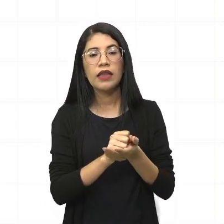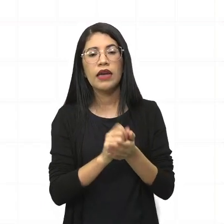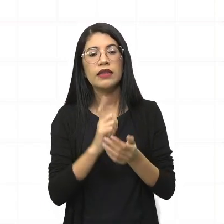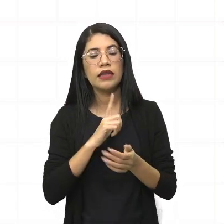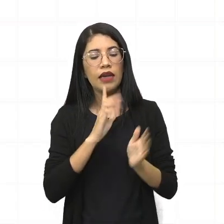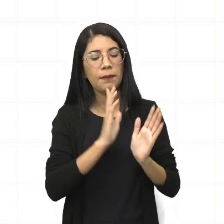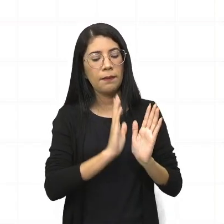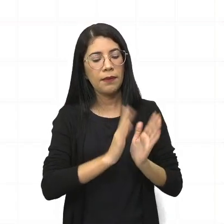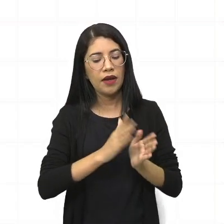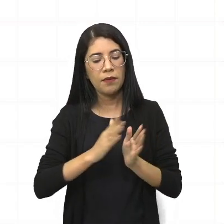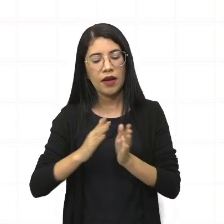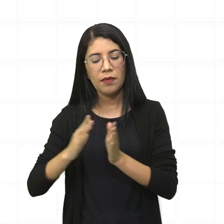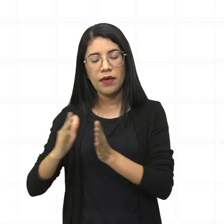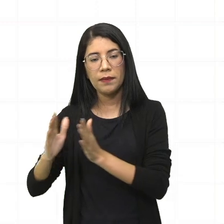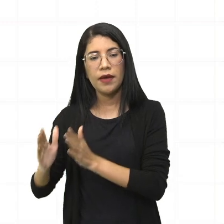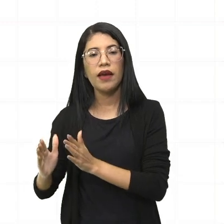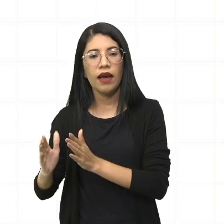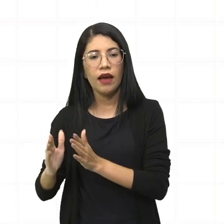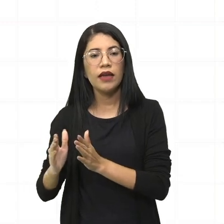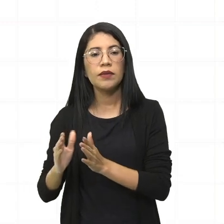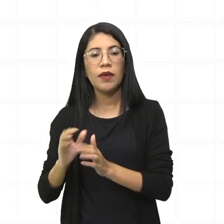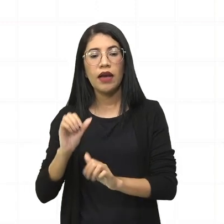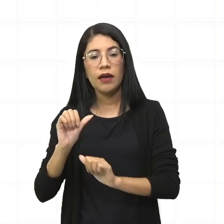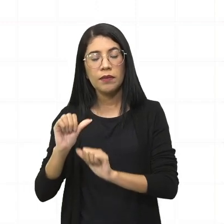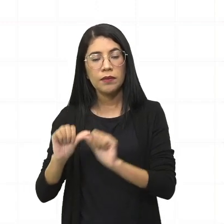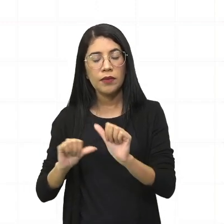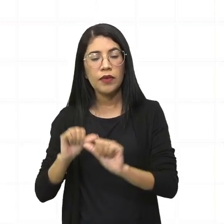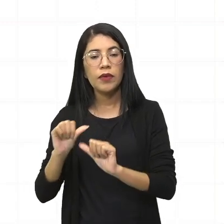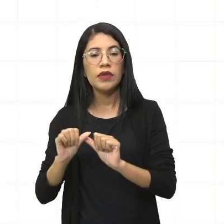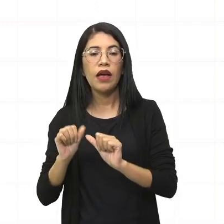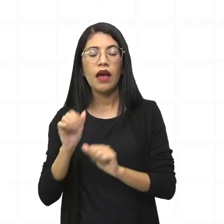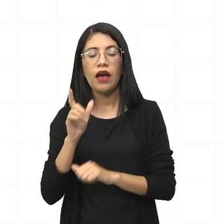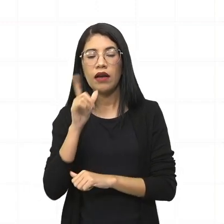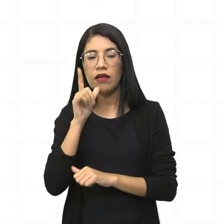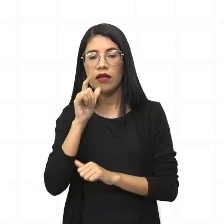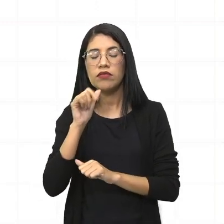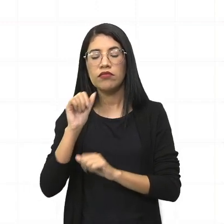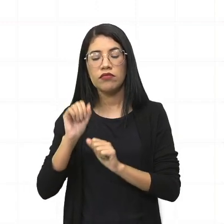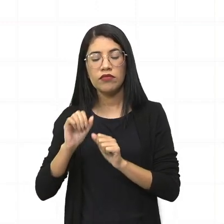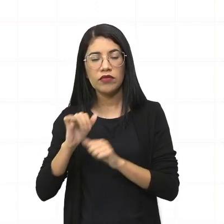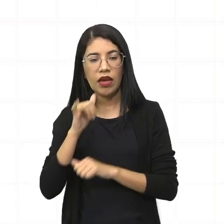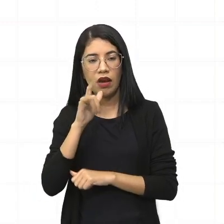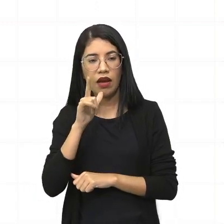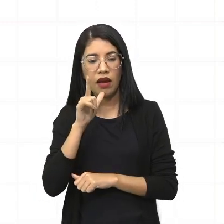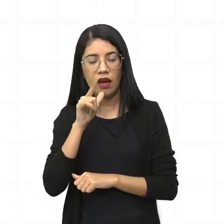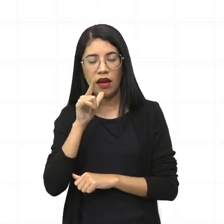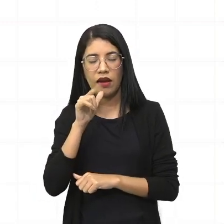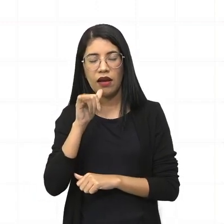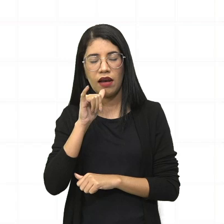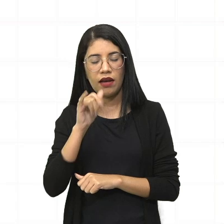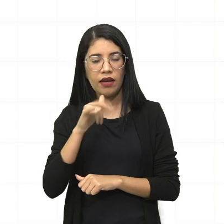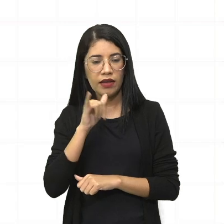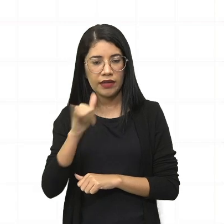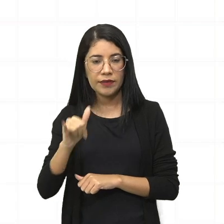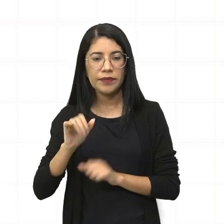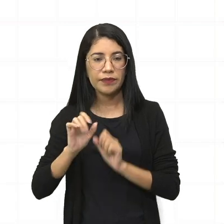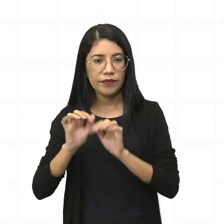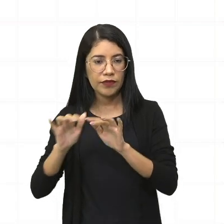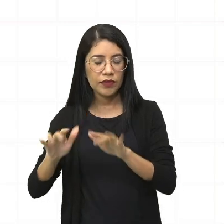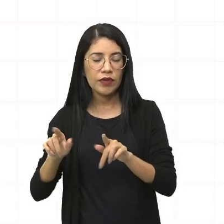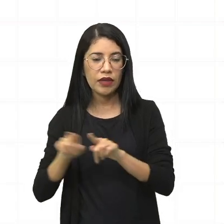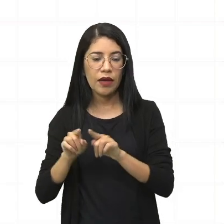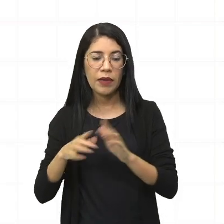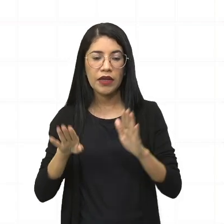todo um processo até chegar à transmissão, para chegar até as residências. Então, nós temos também